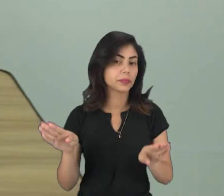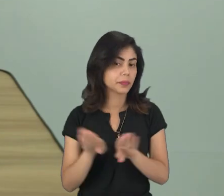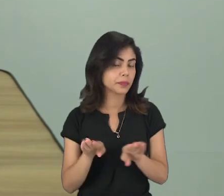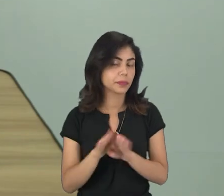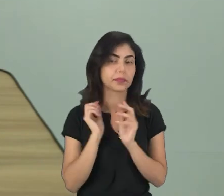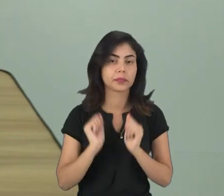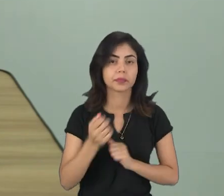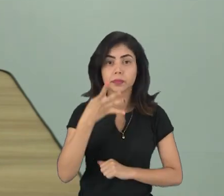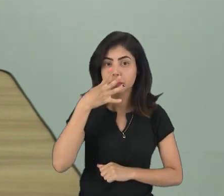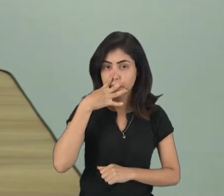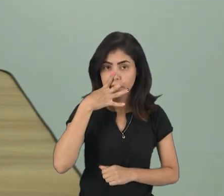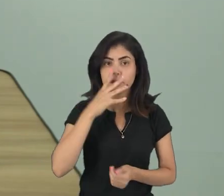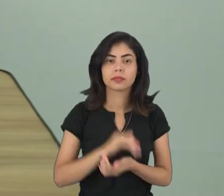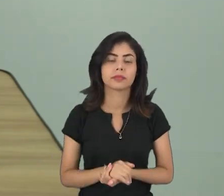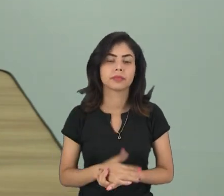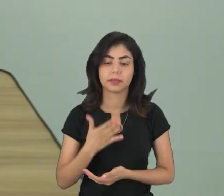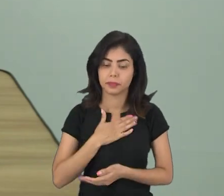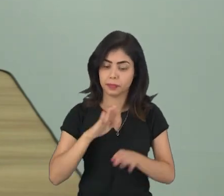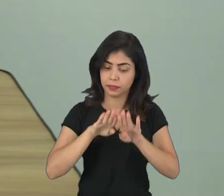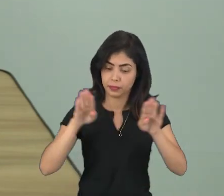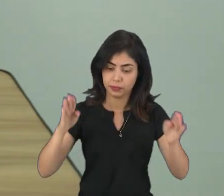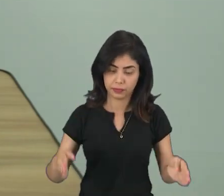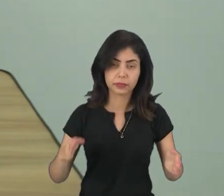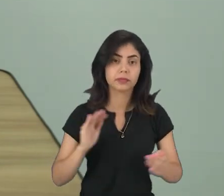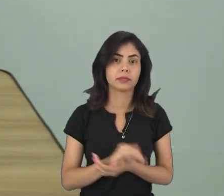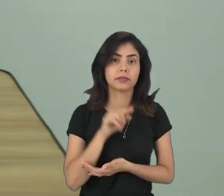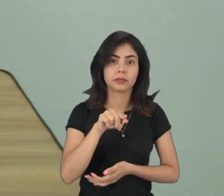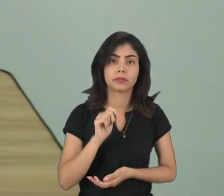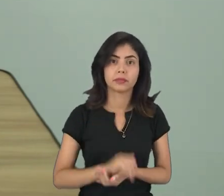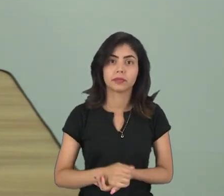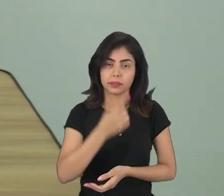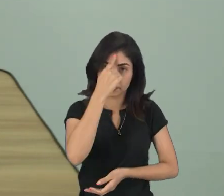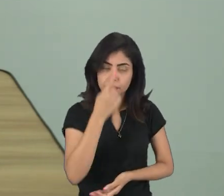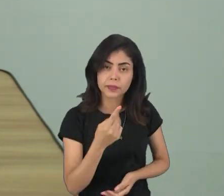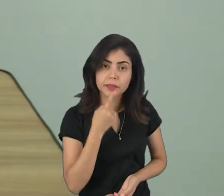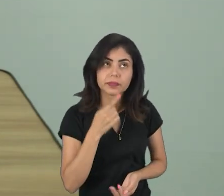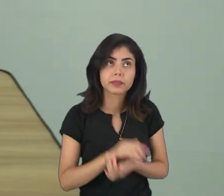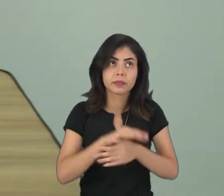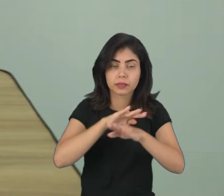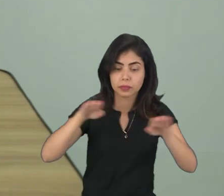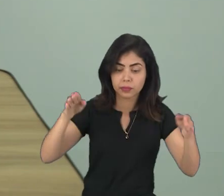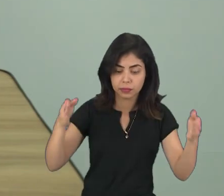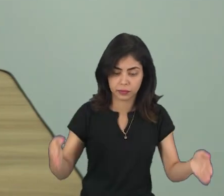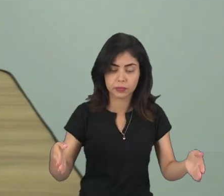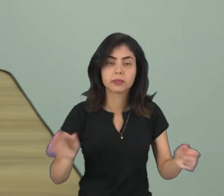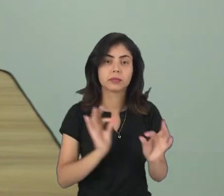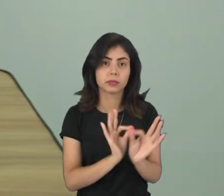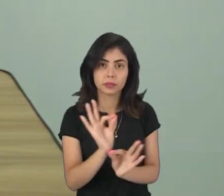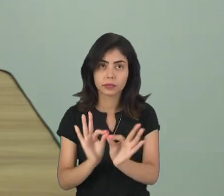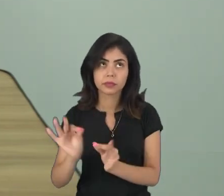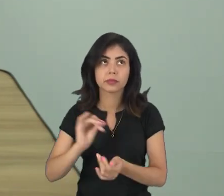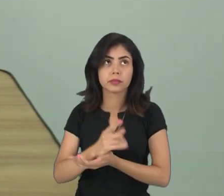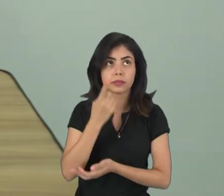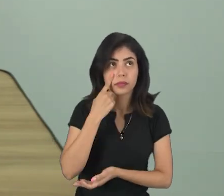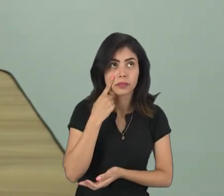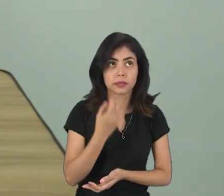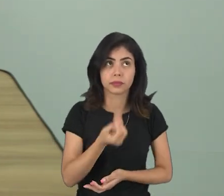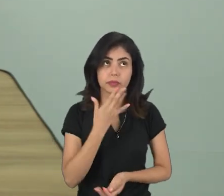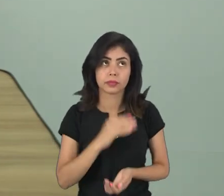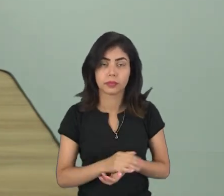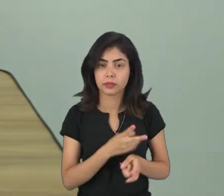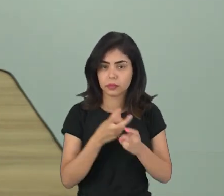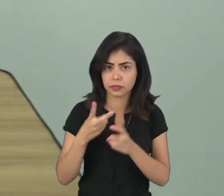Também podemos observar aqui na minha mesa que eu tenho aqui um cenário, uma maquete. Se observarmos bem, nós